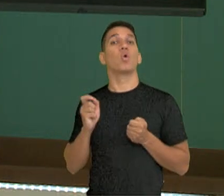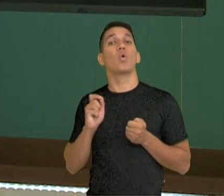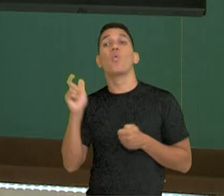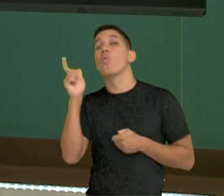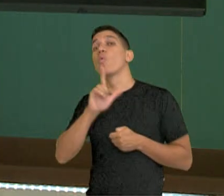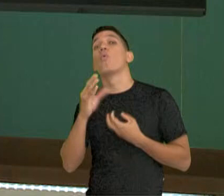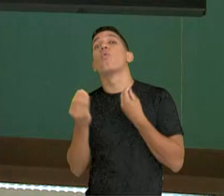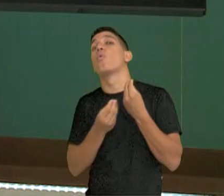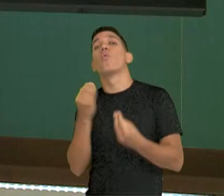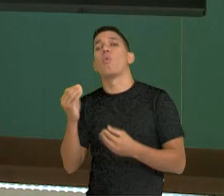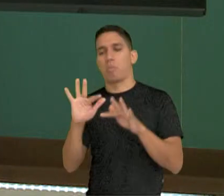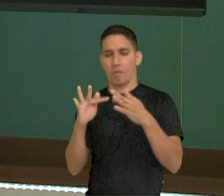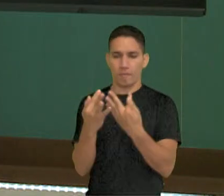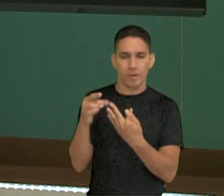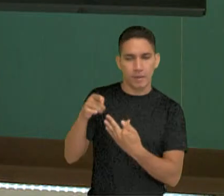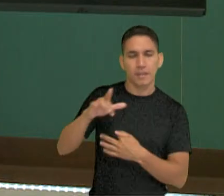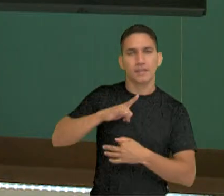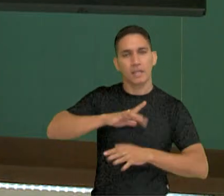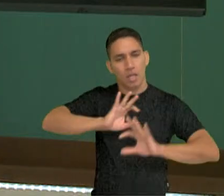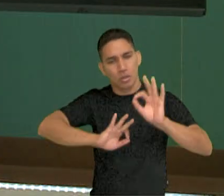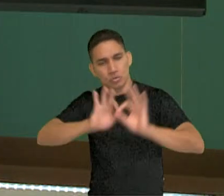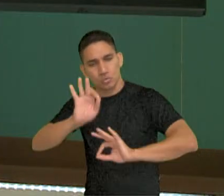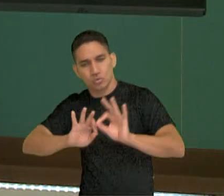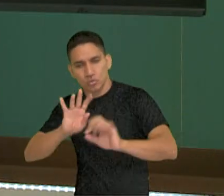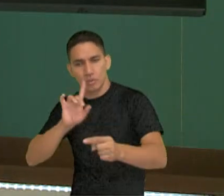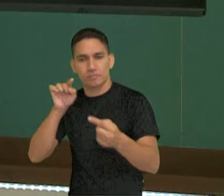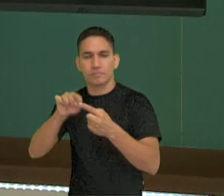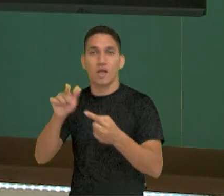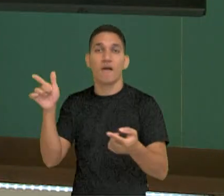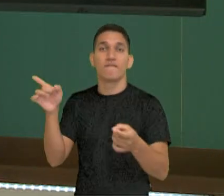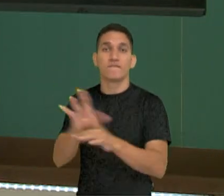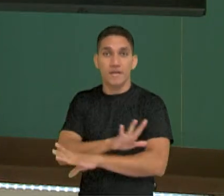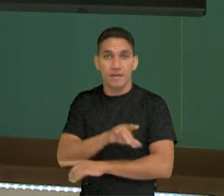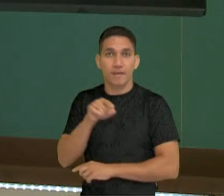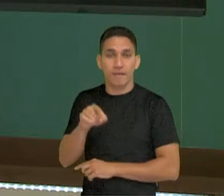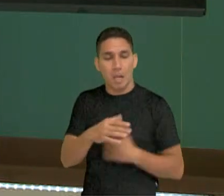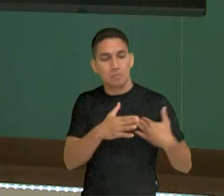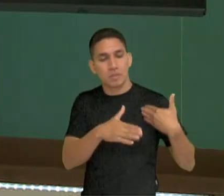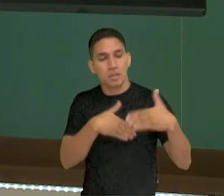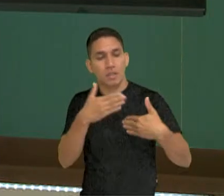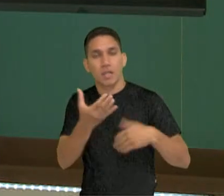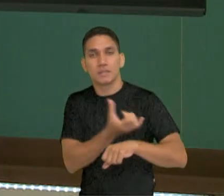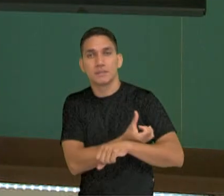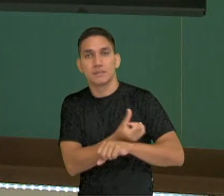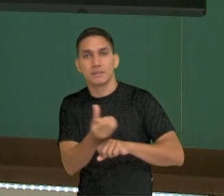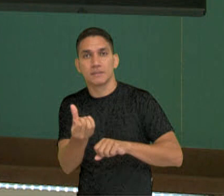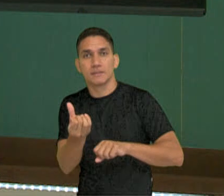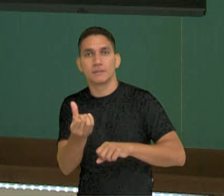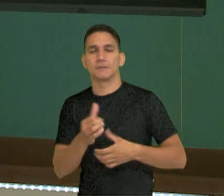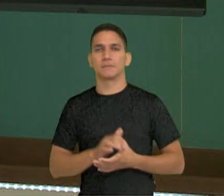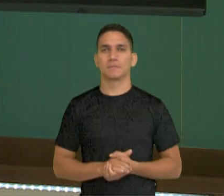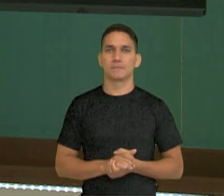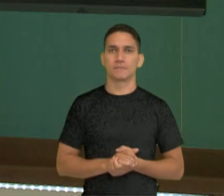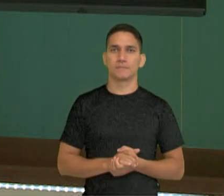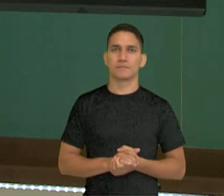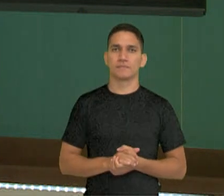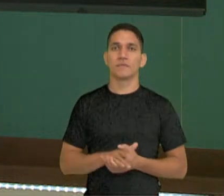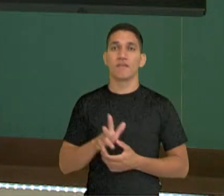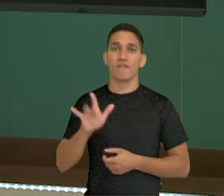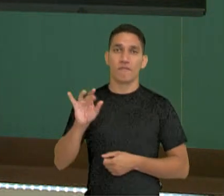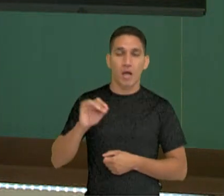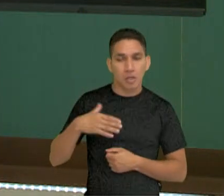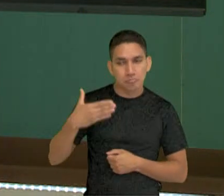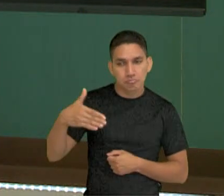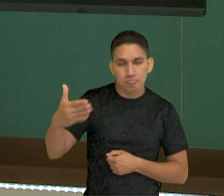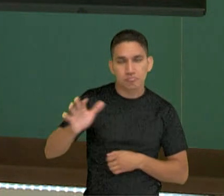ver agora como é que esse planejamento financeiro vai dar ao final desses 6 meses que elas vão ter